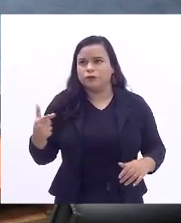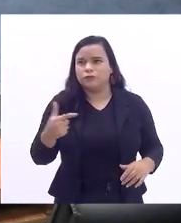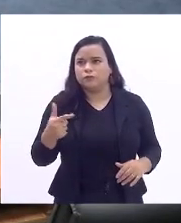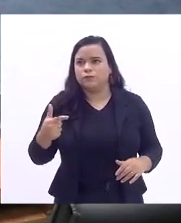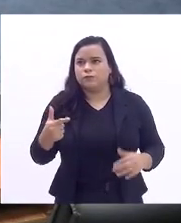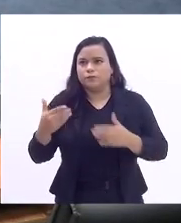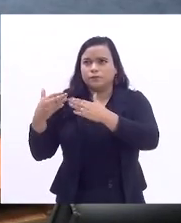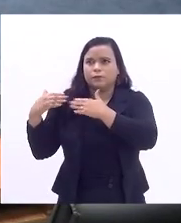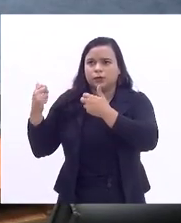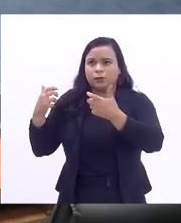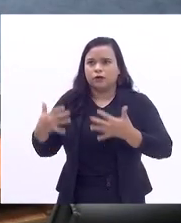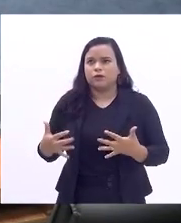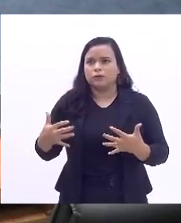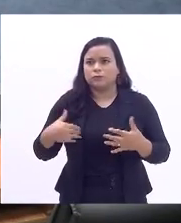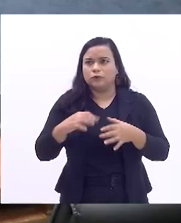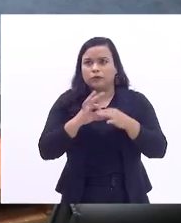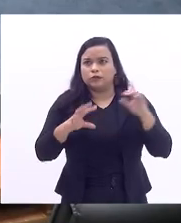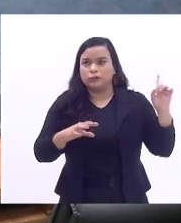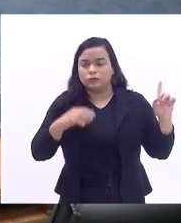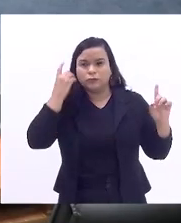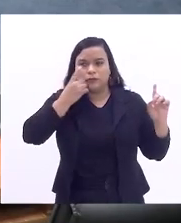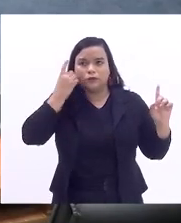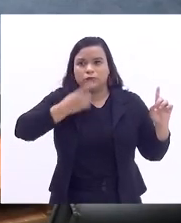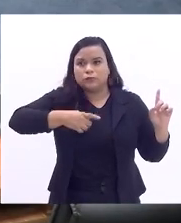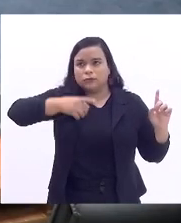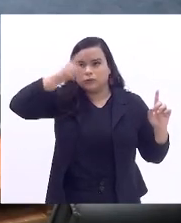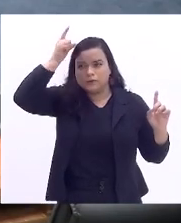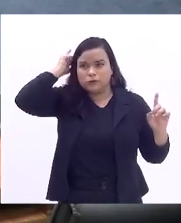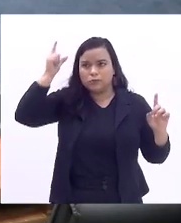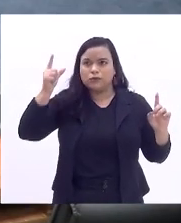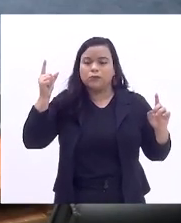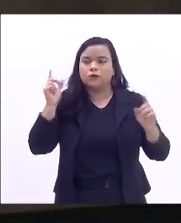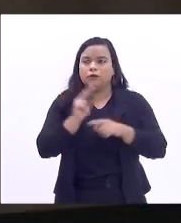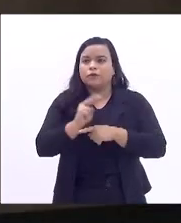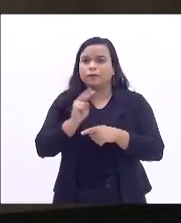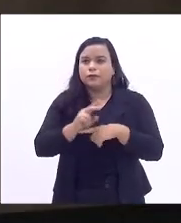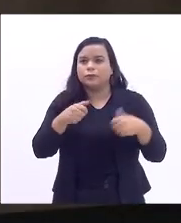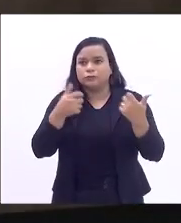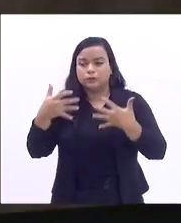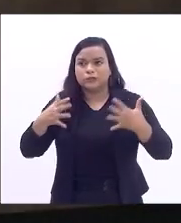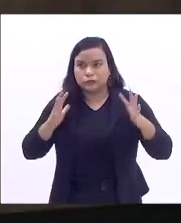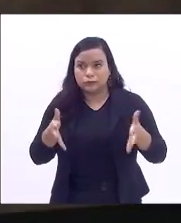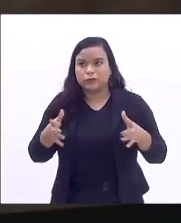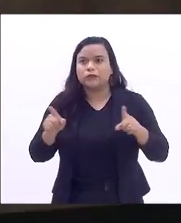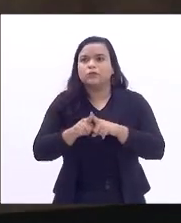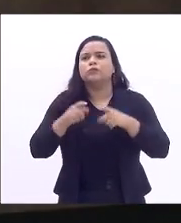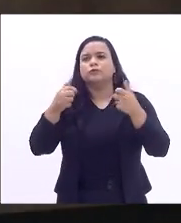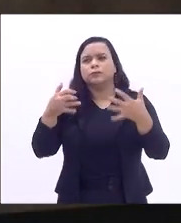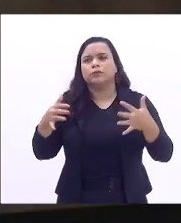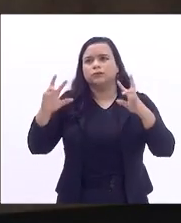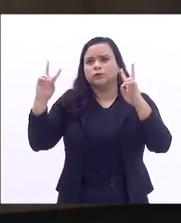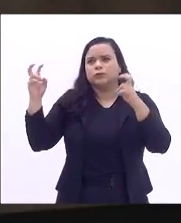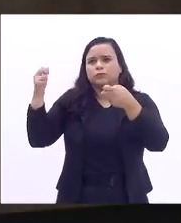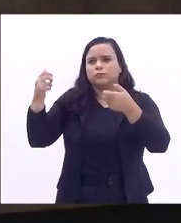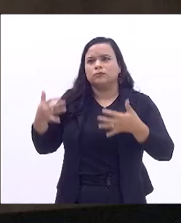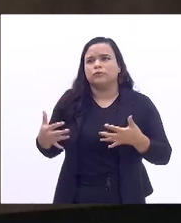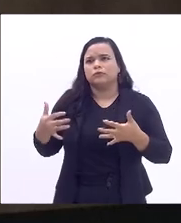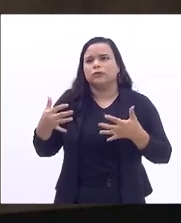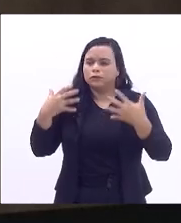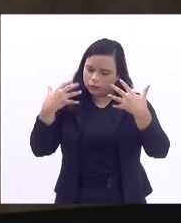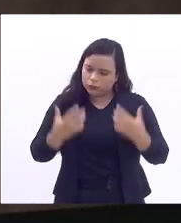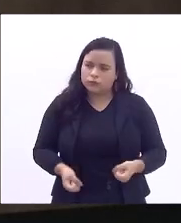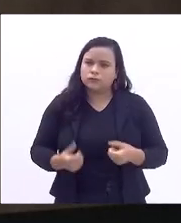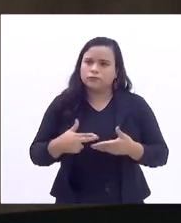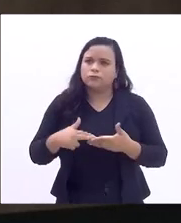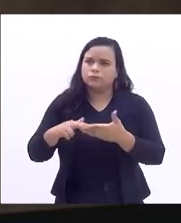eu deixei de fazer a defesa o encaminhamento a gente já tinha até para fazer a questão de ordem acolher o